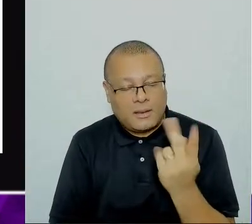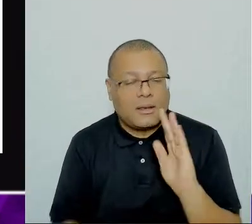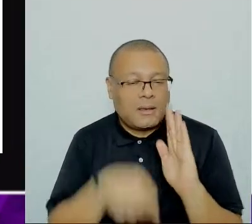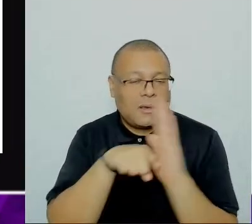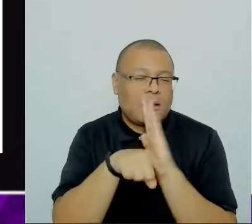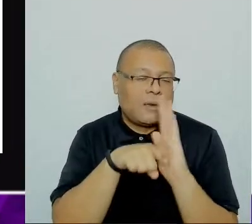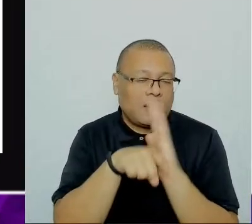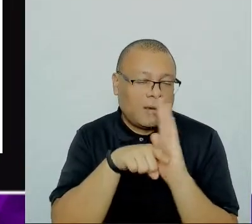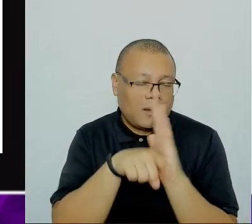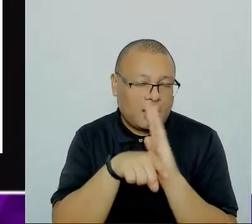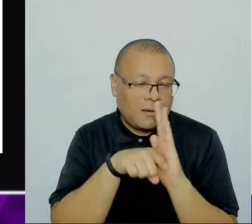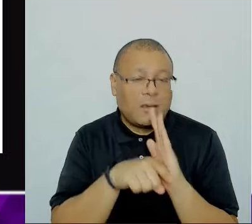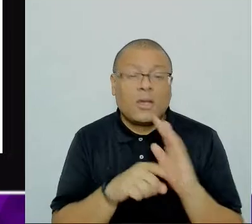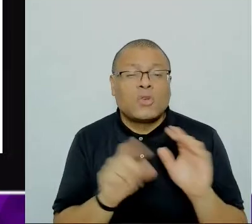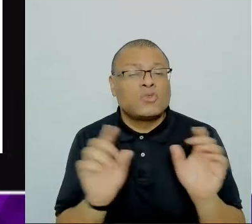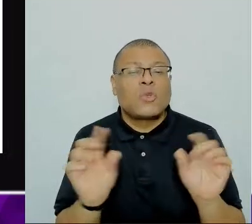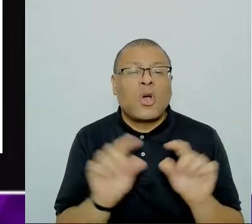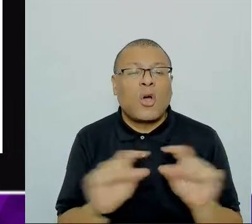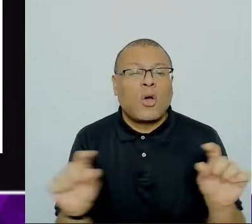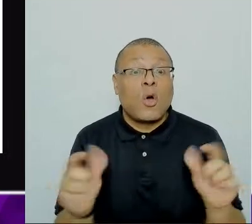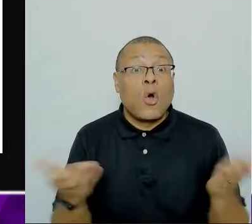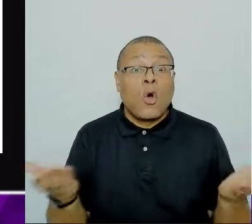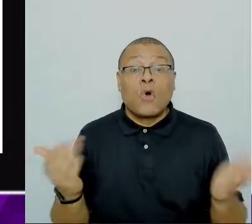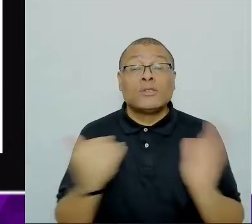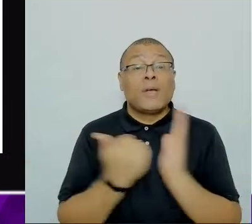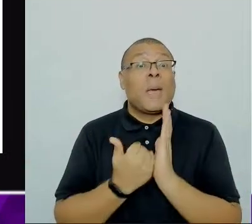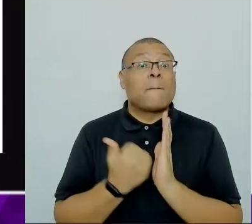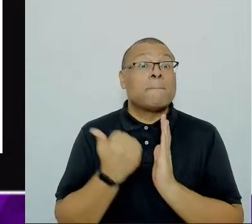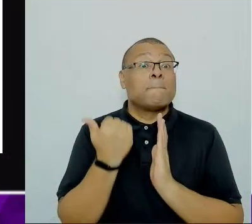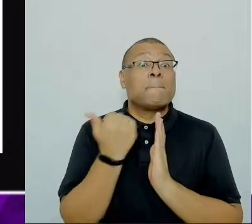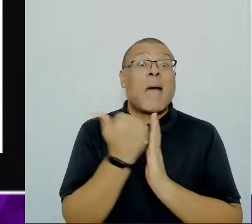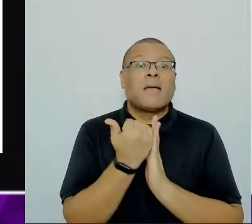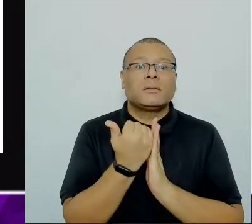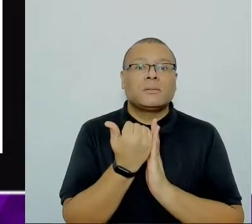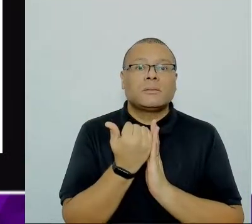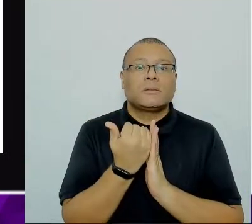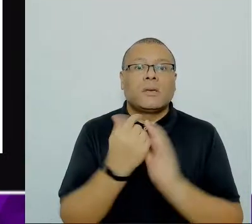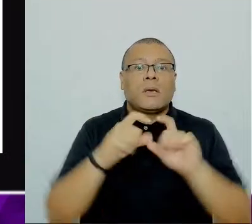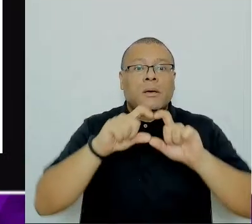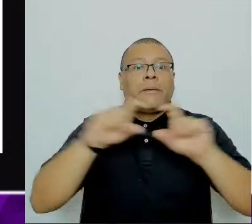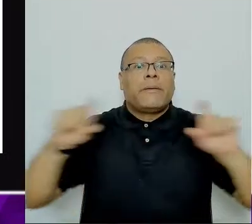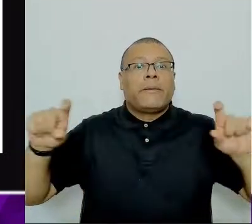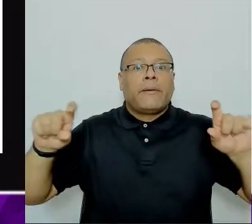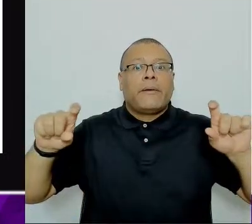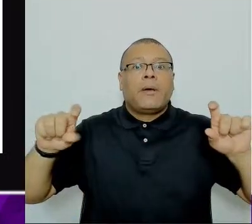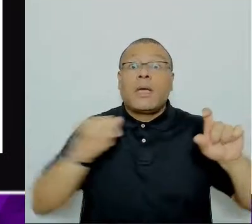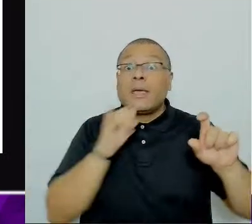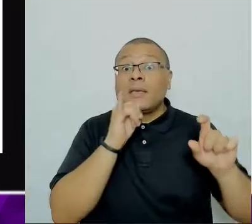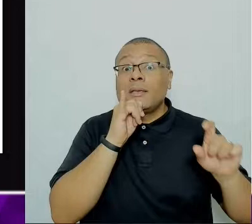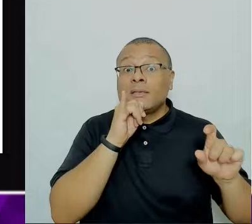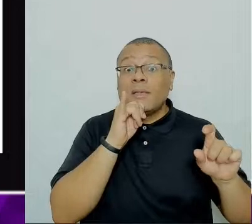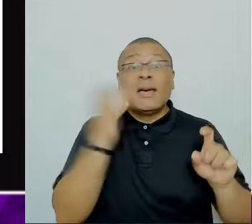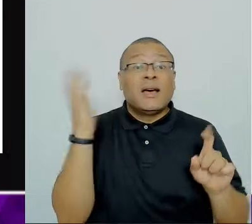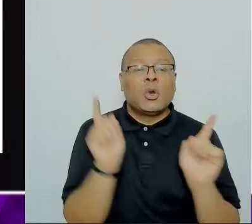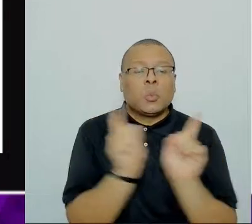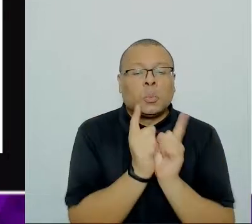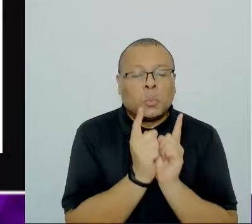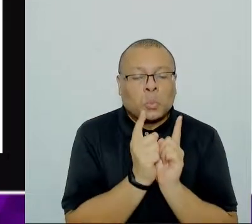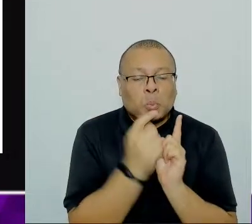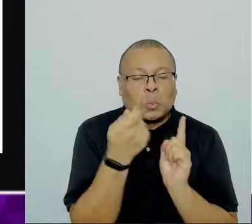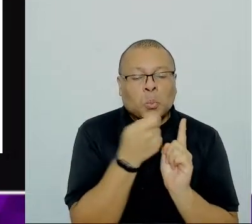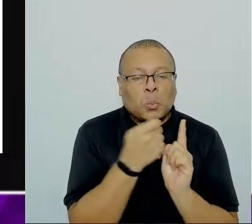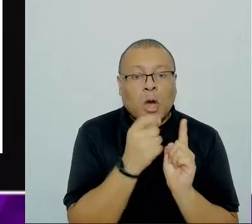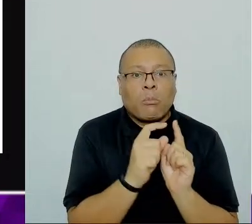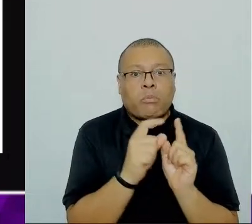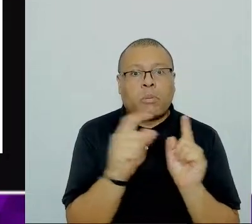comercial, colocava só o cargo. Hoje a gente é muito mais do que só o cargo. Aqui está um exemplo real também, né? Estratégia e gestão de